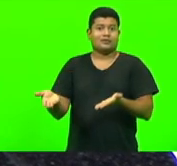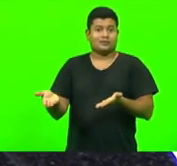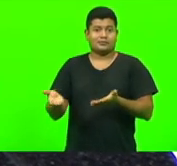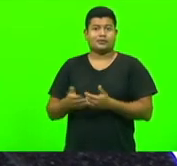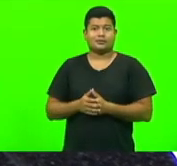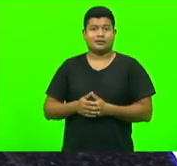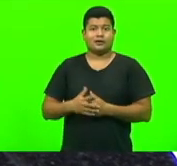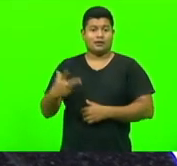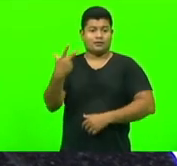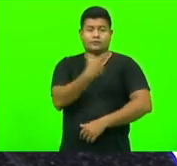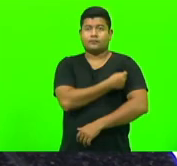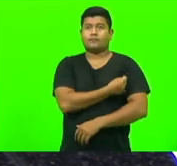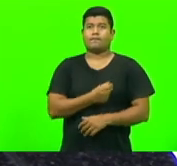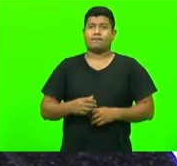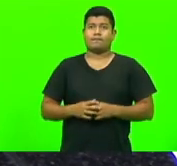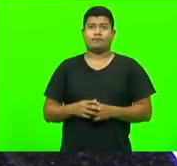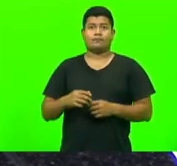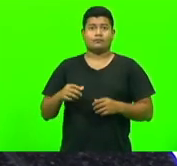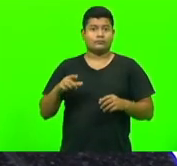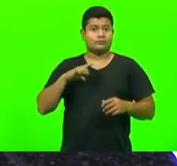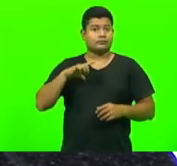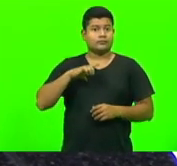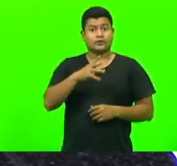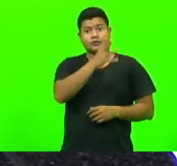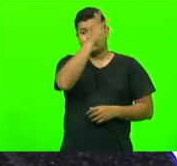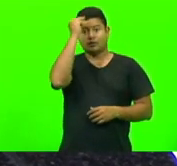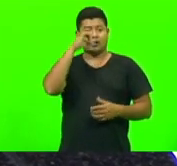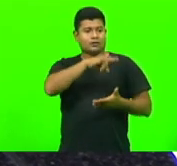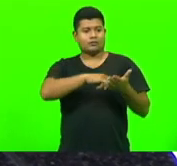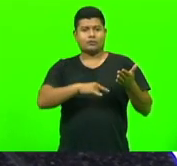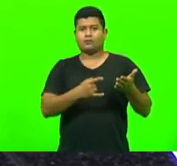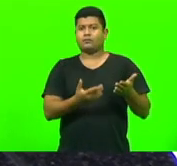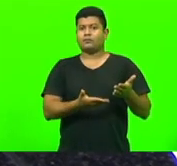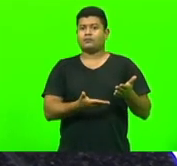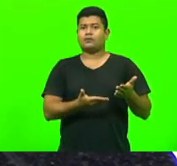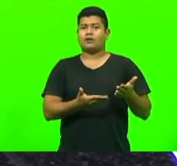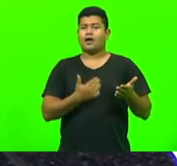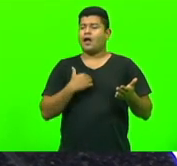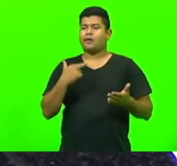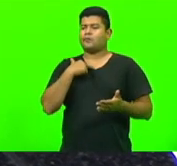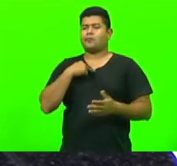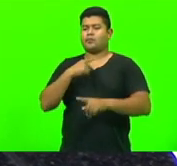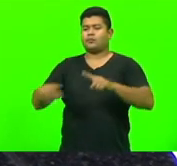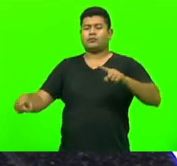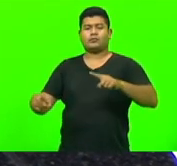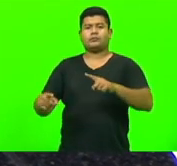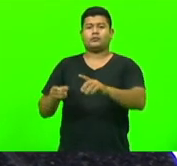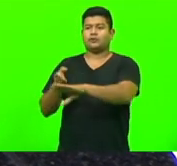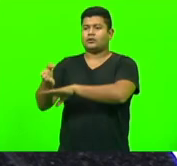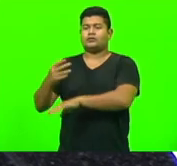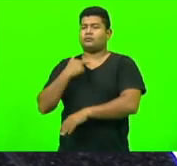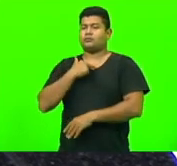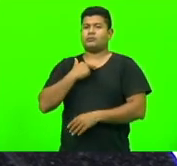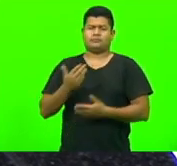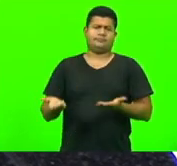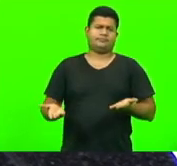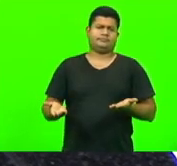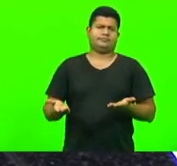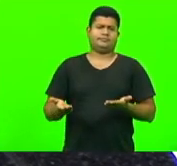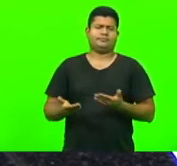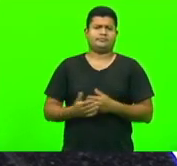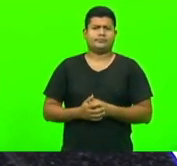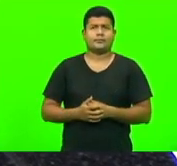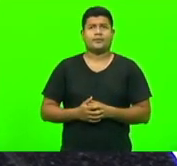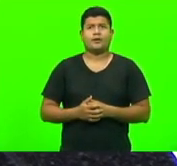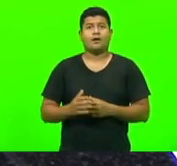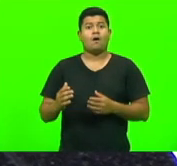ela pode chegar num lugar e ter esquecido o tal do documento, e aí não pode entrar. Outro dia alguém me disse o seguinte: ah,